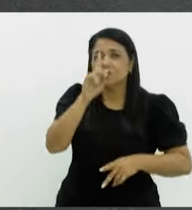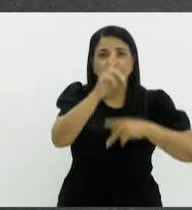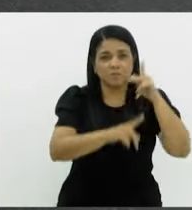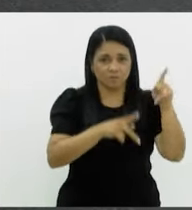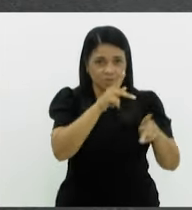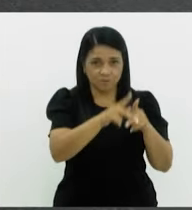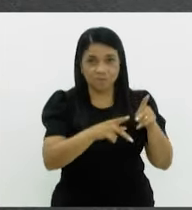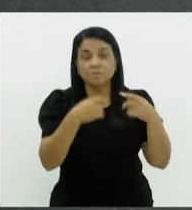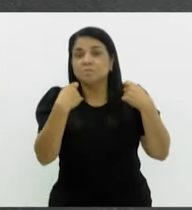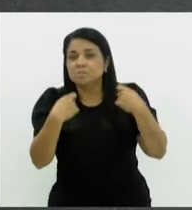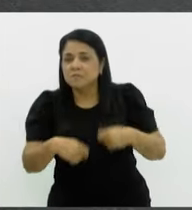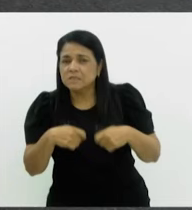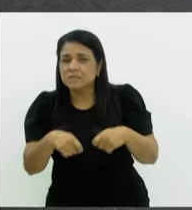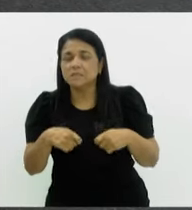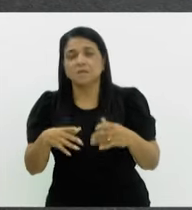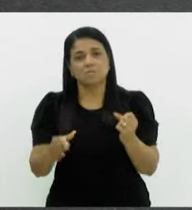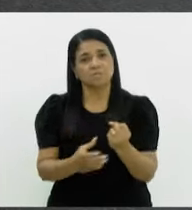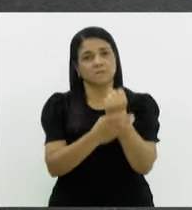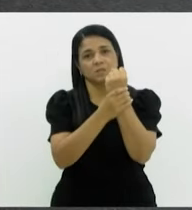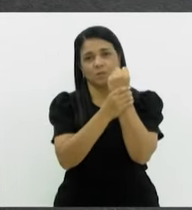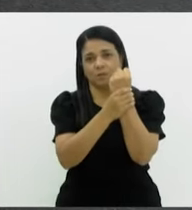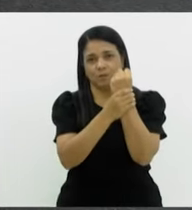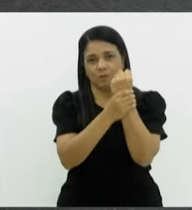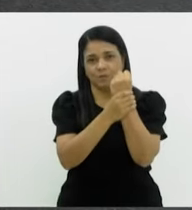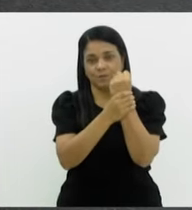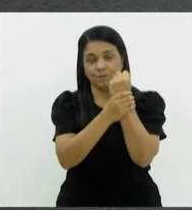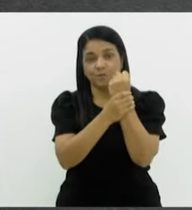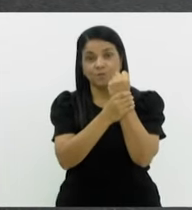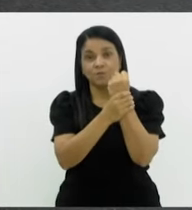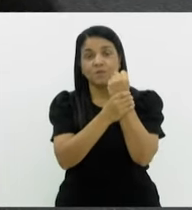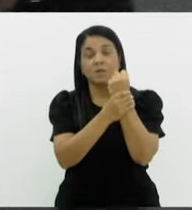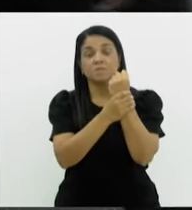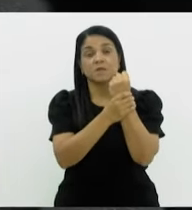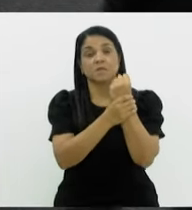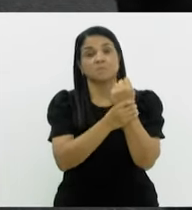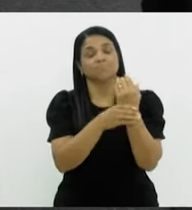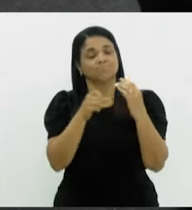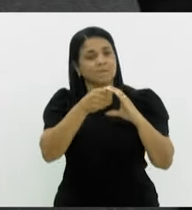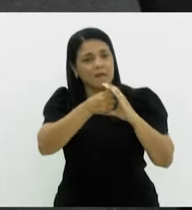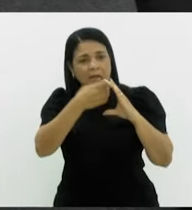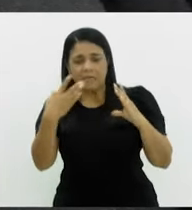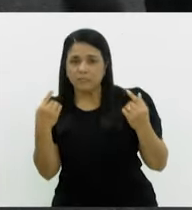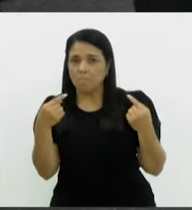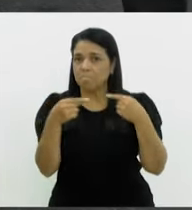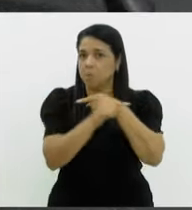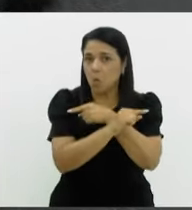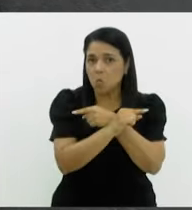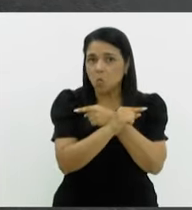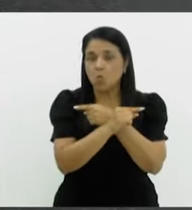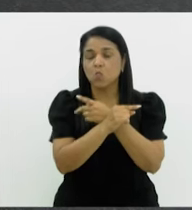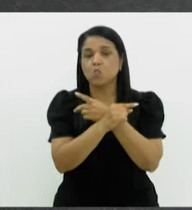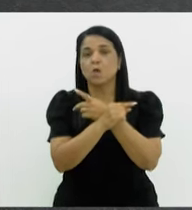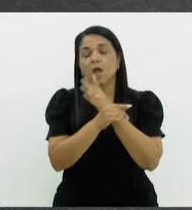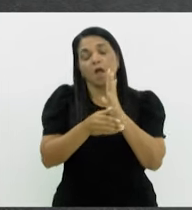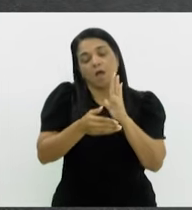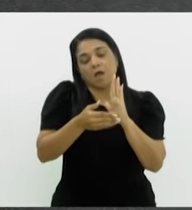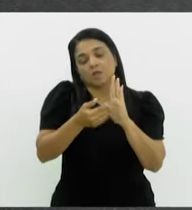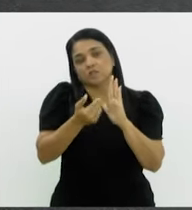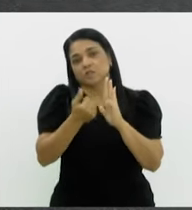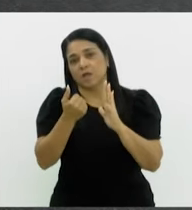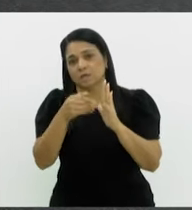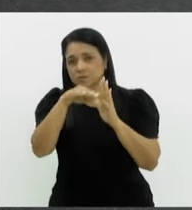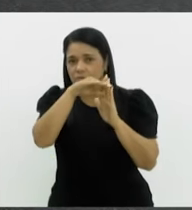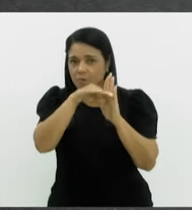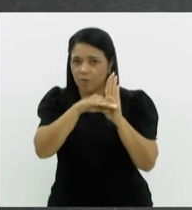precisa, de alguma maneira, ser assegurada. Então, para não descaracterizar o projeto, a retirada de pauta,